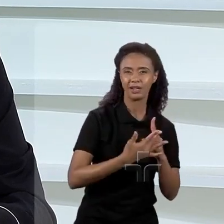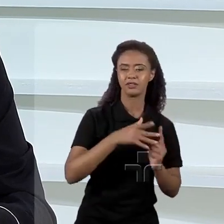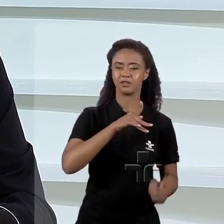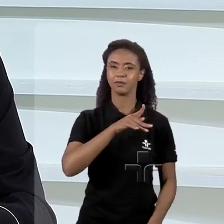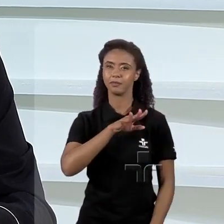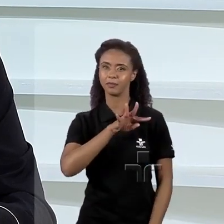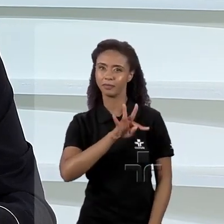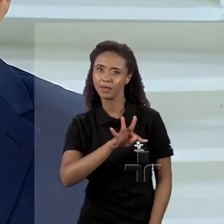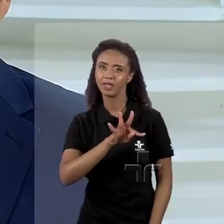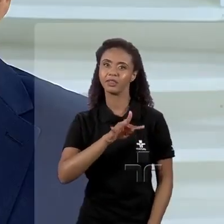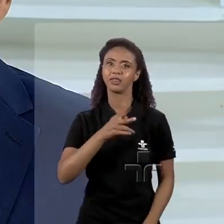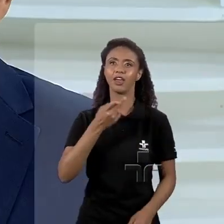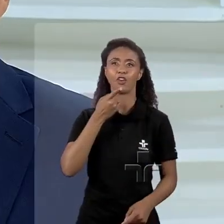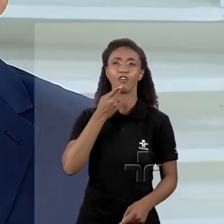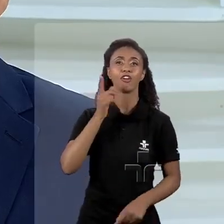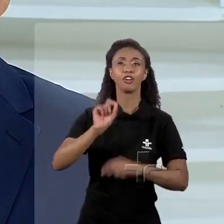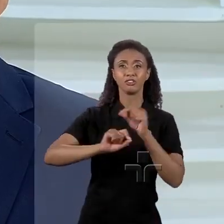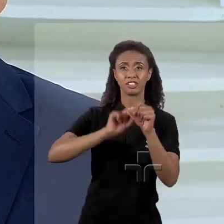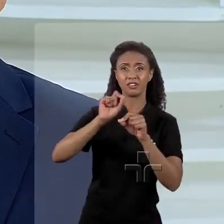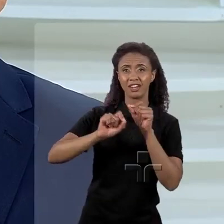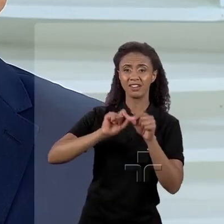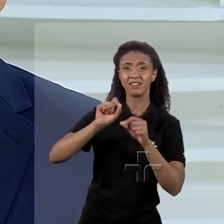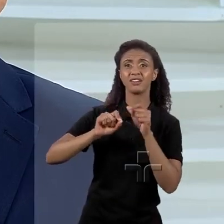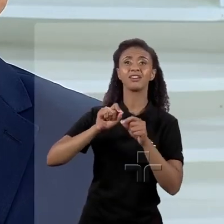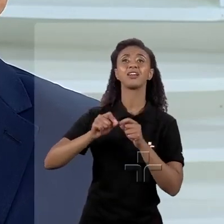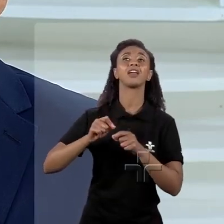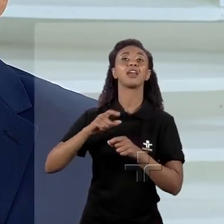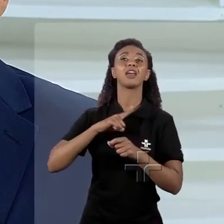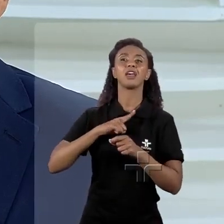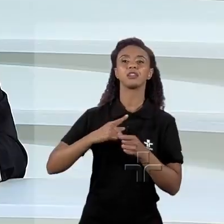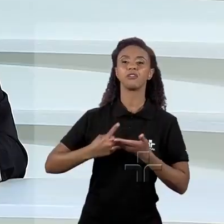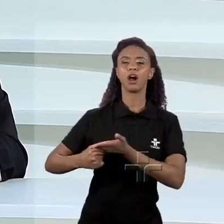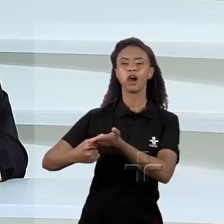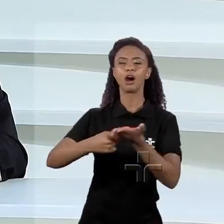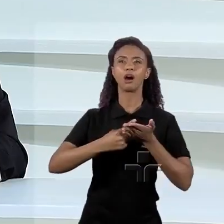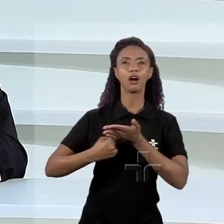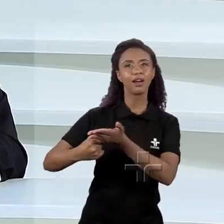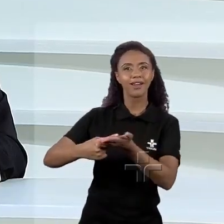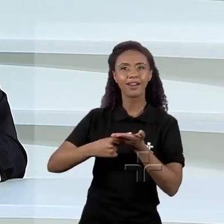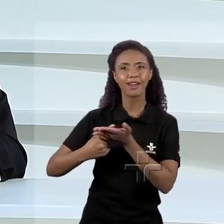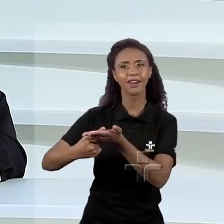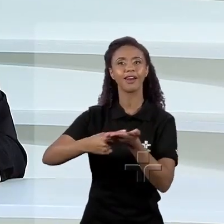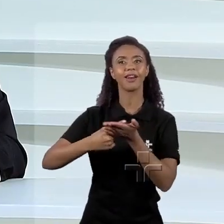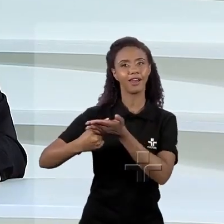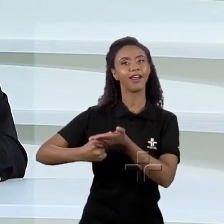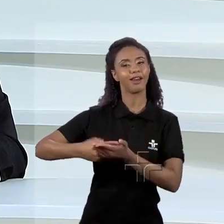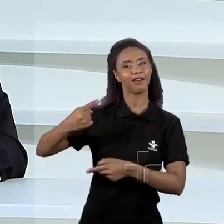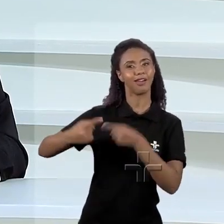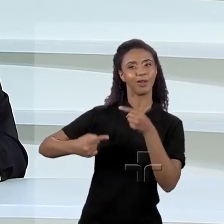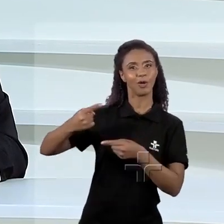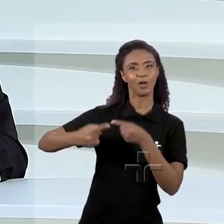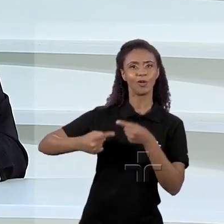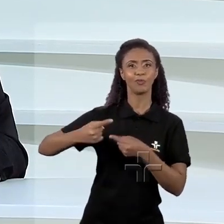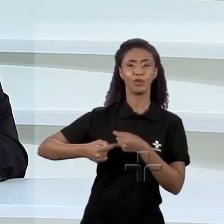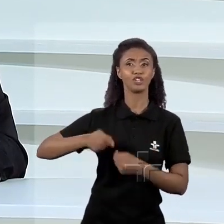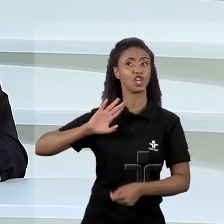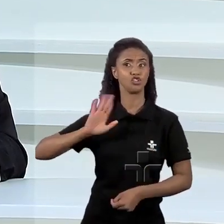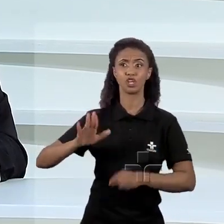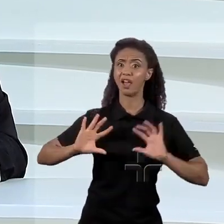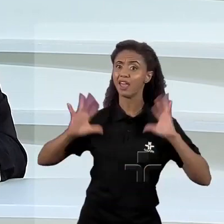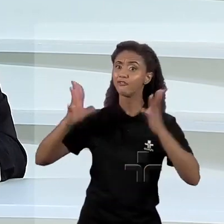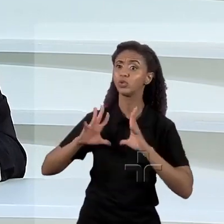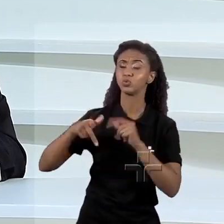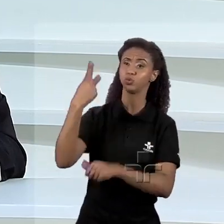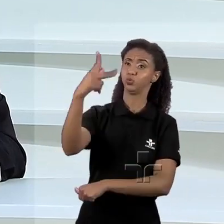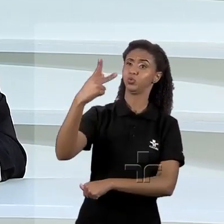campanha em 2016 para a Prefeitura de São Paulo. Nunca coordenou a minha campanha. Ele fez articulação política, ele podia não ter esse nome, mas ele estava em todos os seus eventos, ele